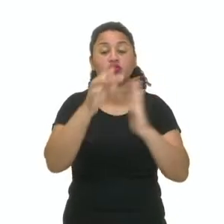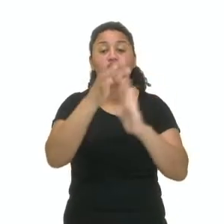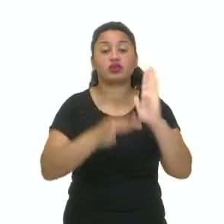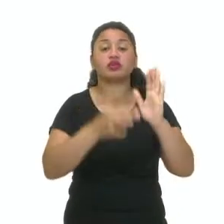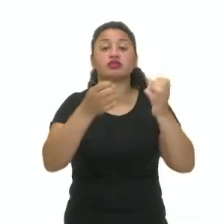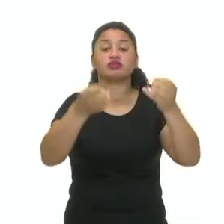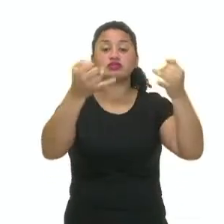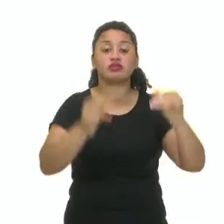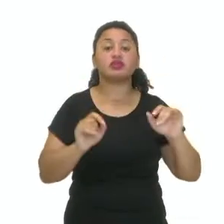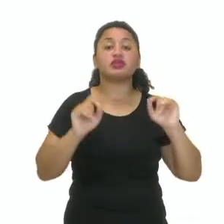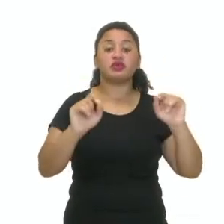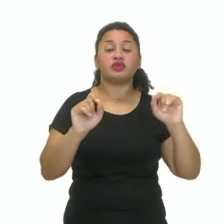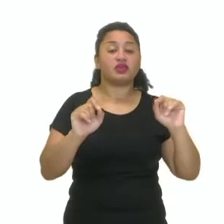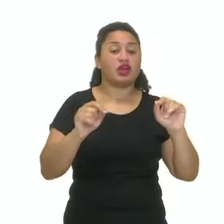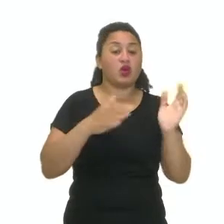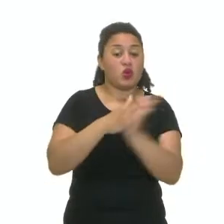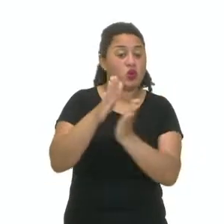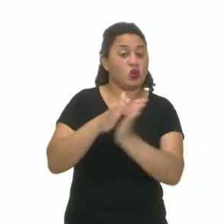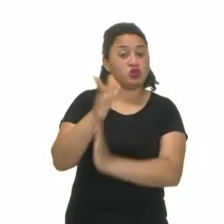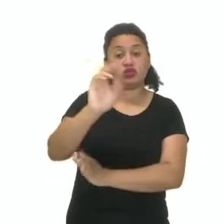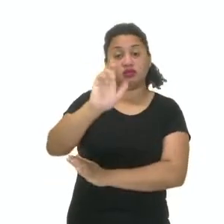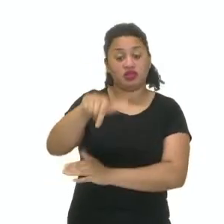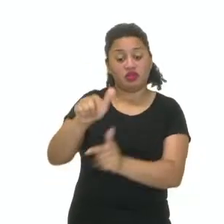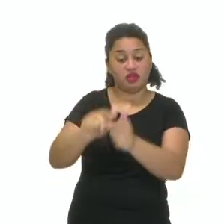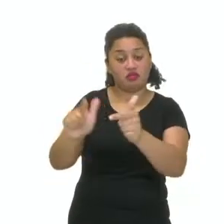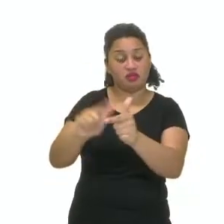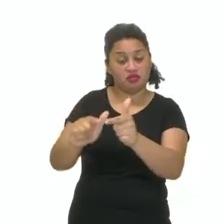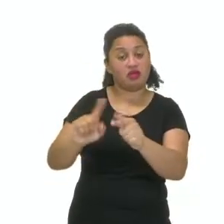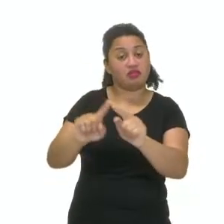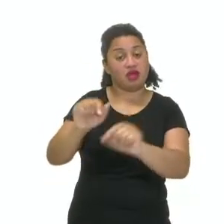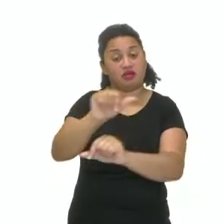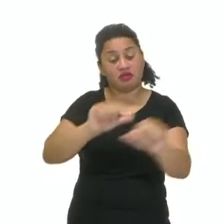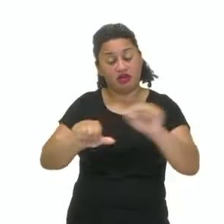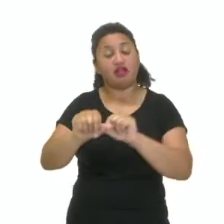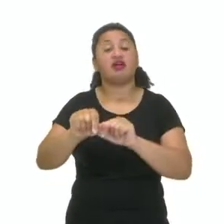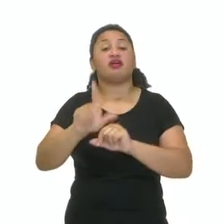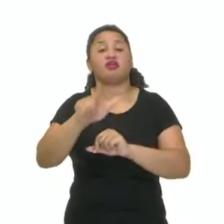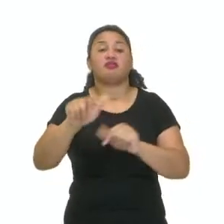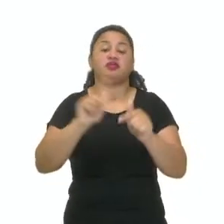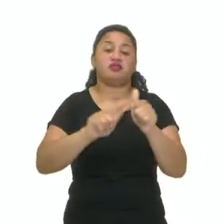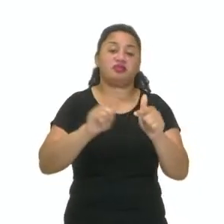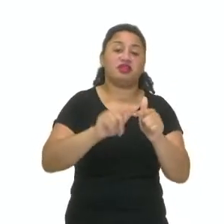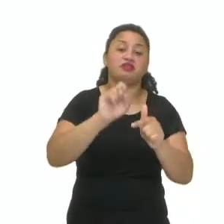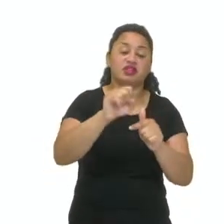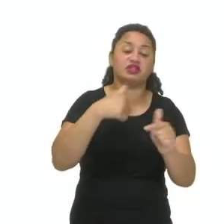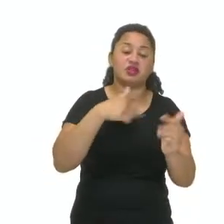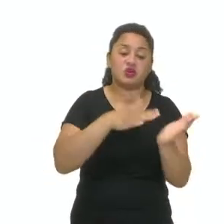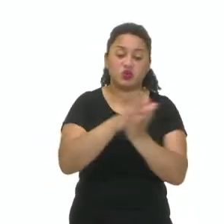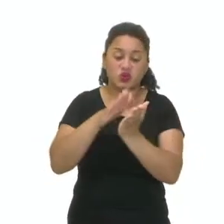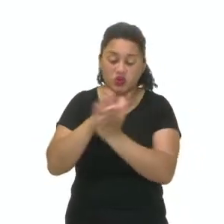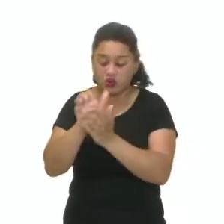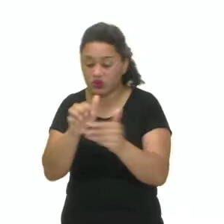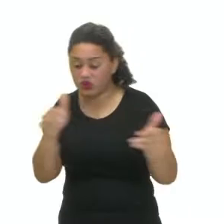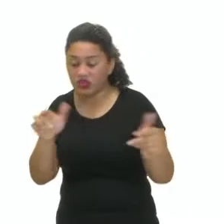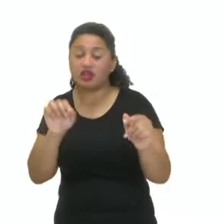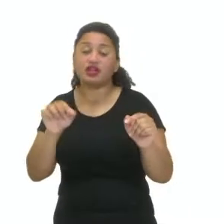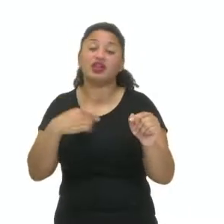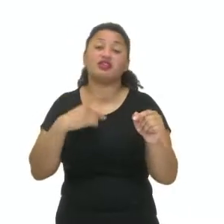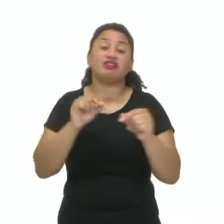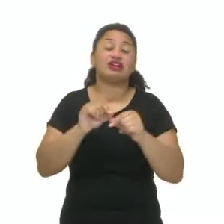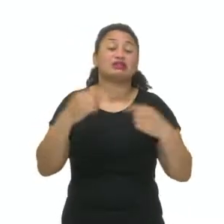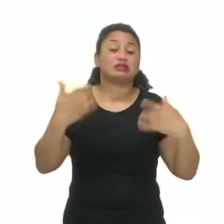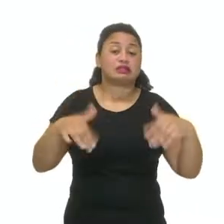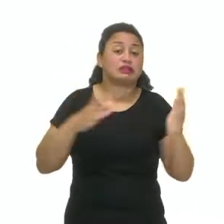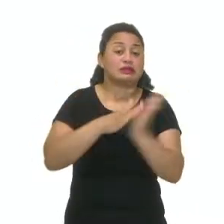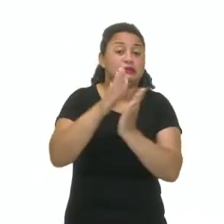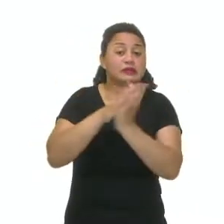consumo em si não é um problema e se torna um problema quando o consumo de bens e serviços é realizado de forma